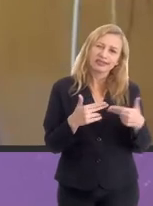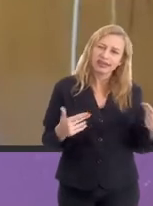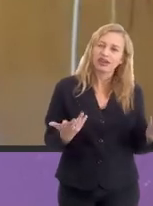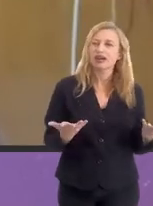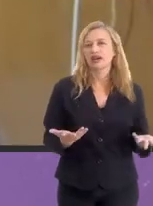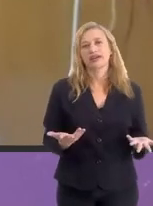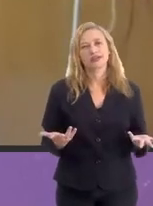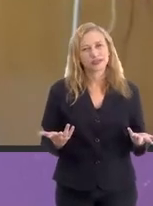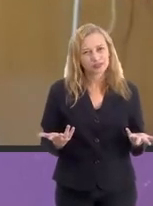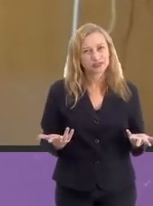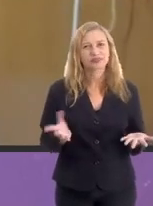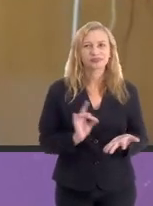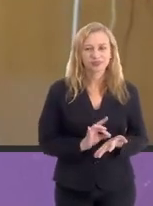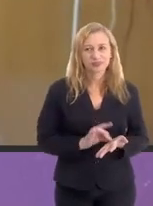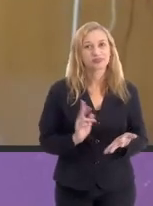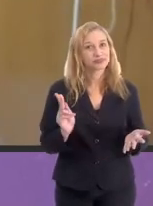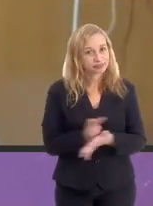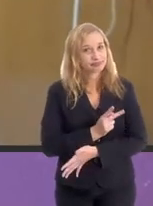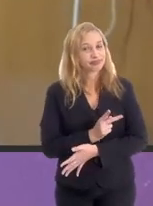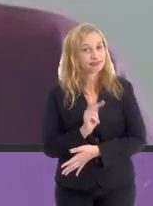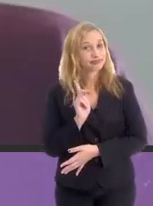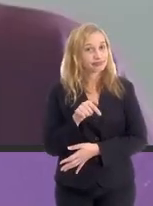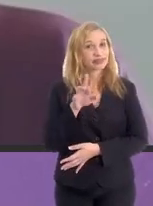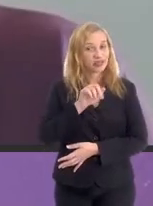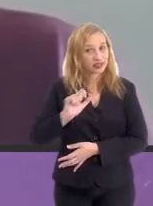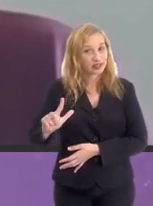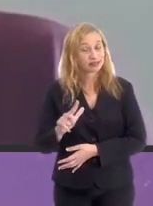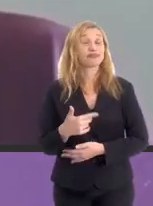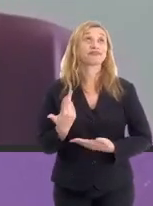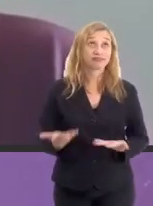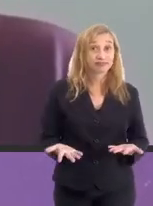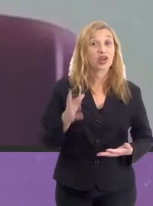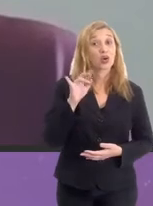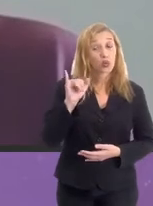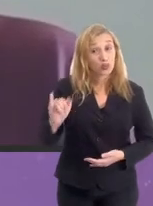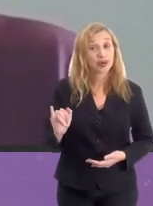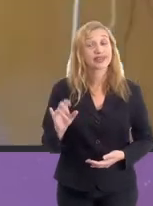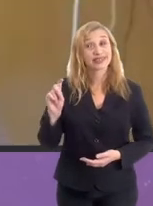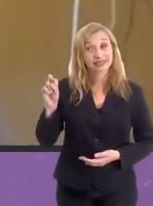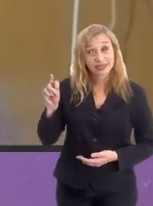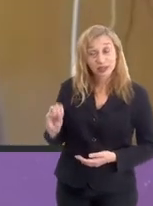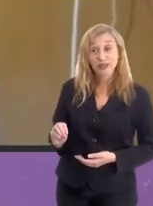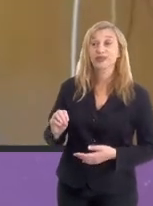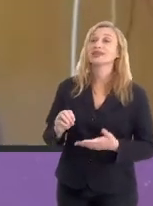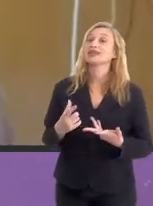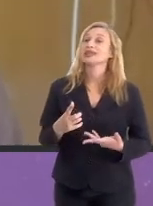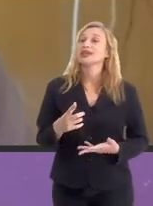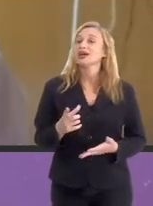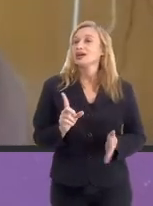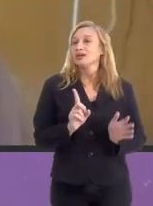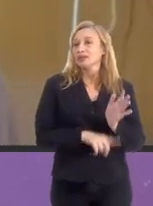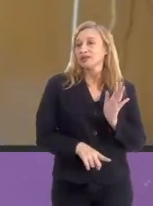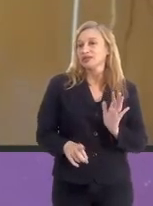Será que isso é realmente aconteça né Rafael é ruim é e Silva a gente já